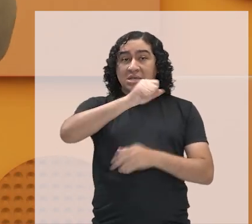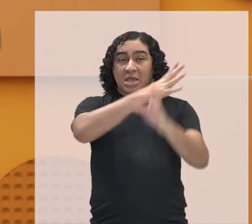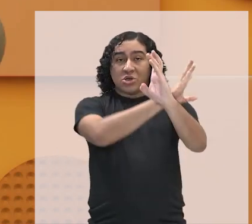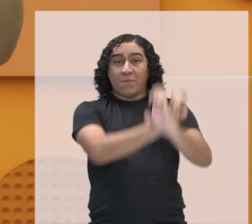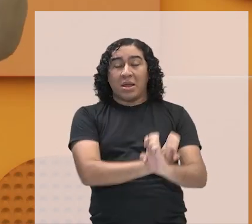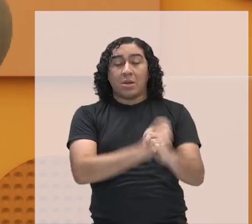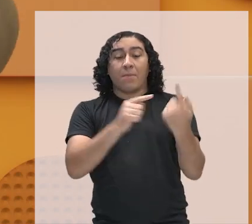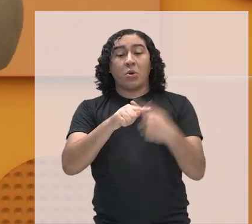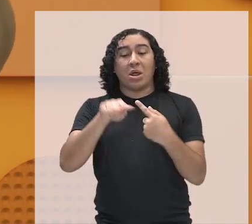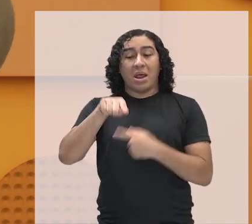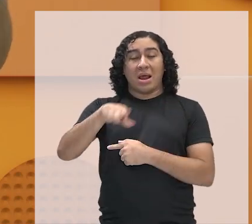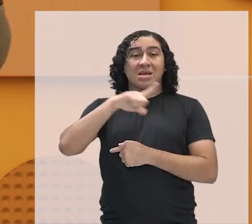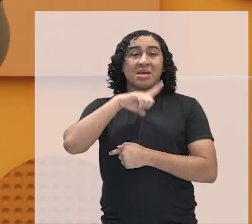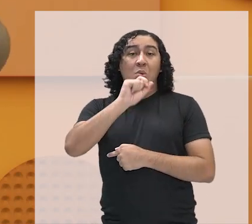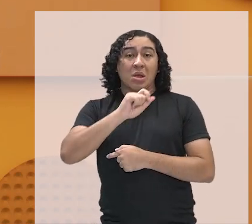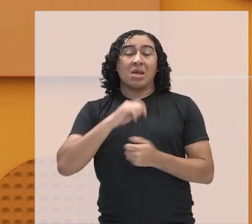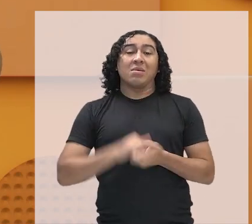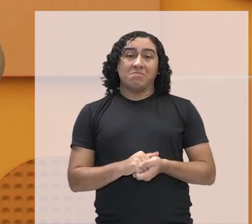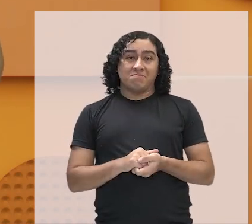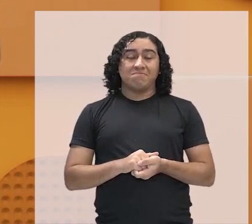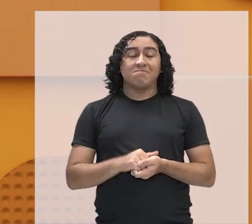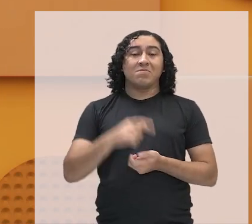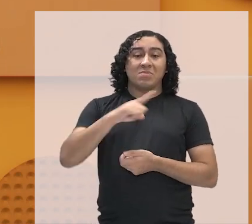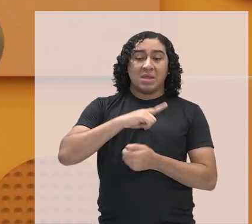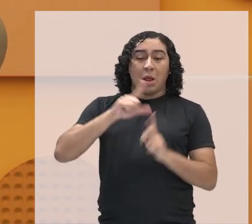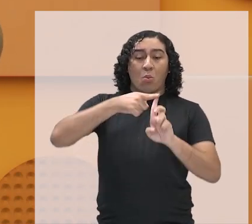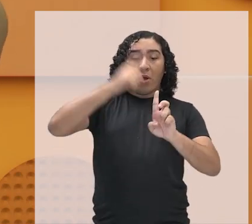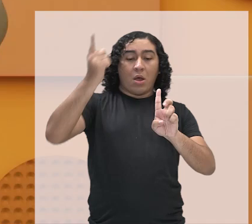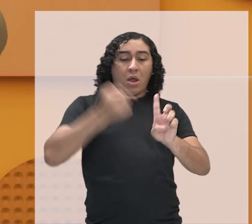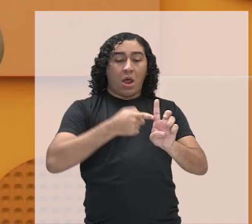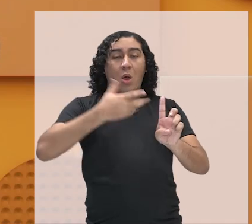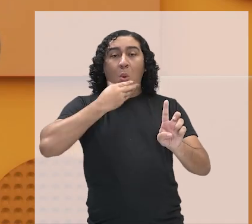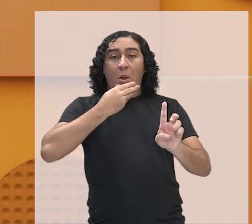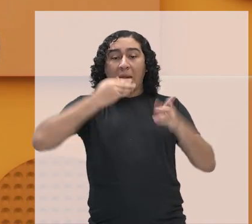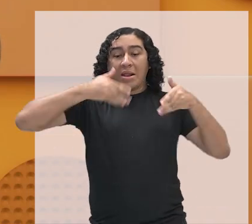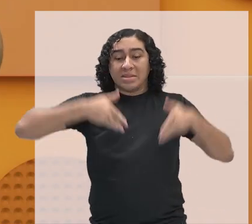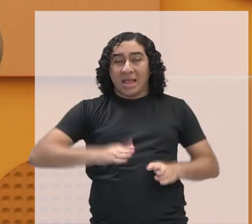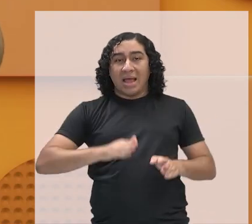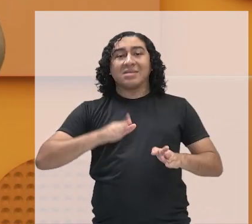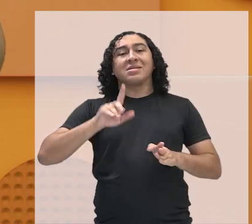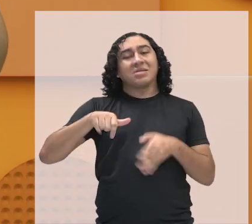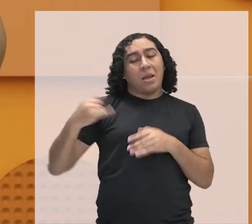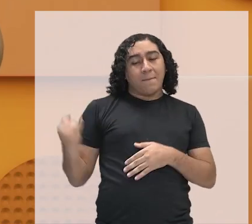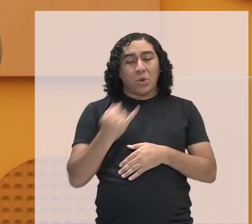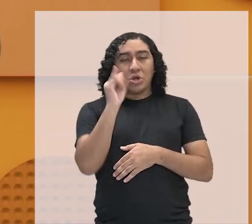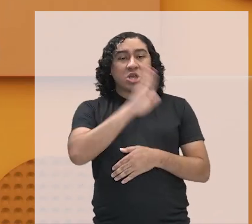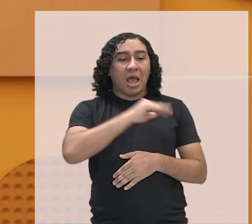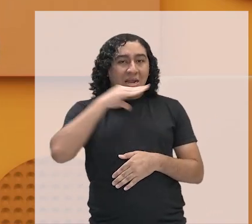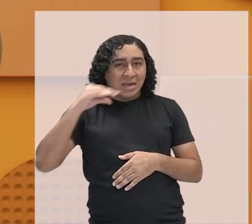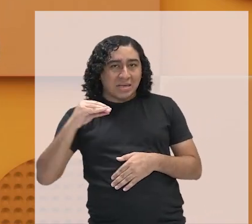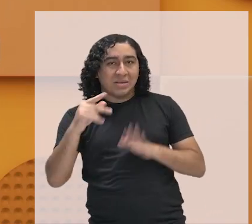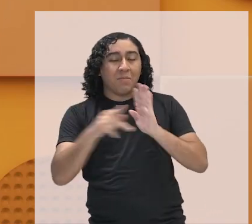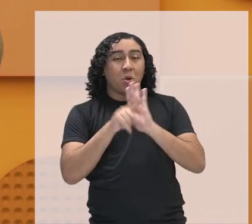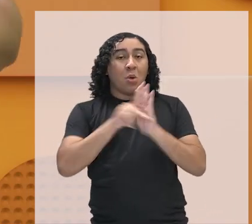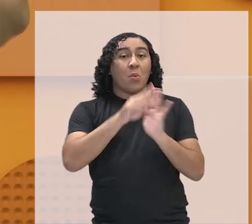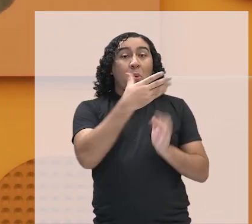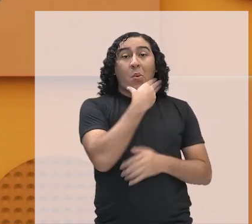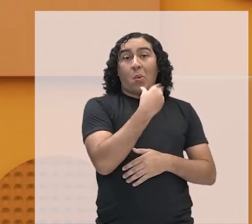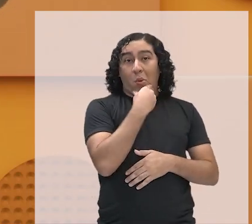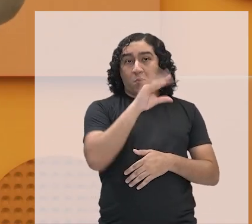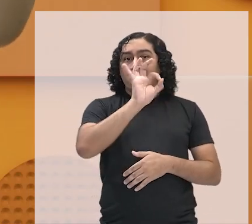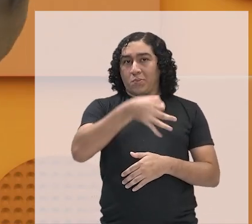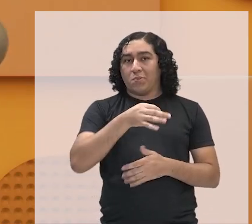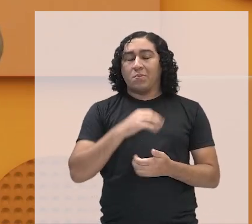Porque ela gera os militares, as crianças, e eles dão muito mais valor para as crianças do sexo masculino, tá?